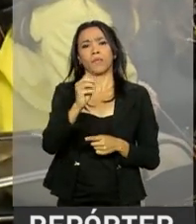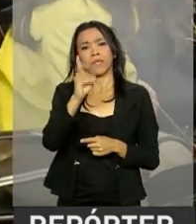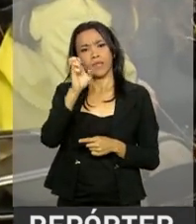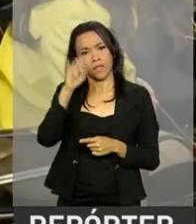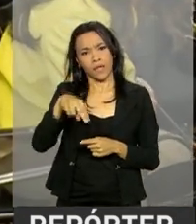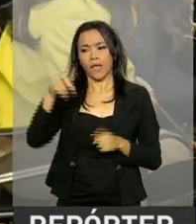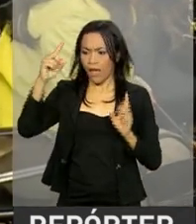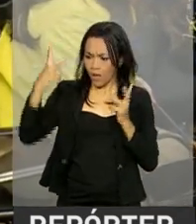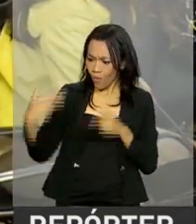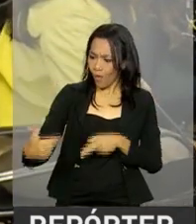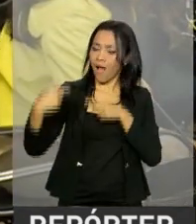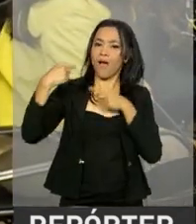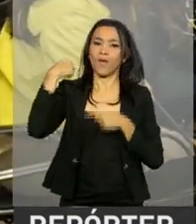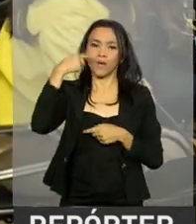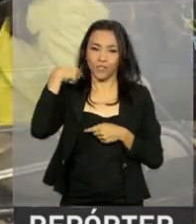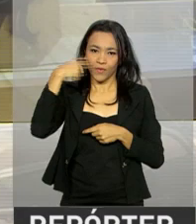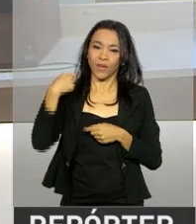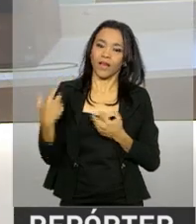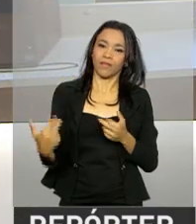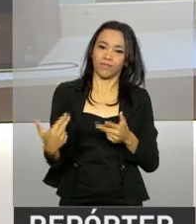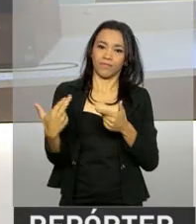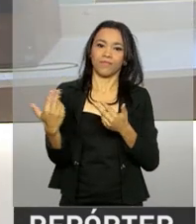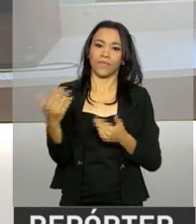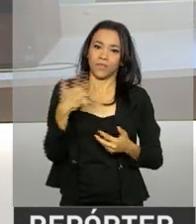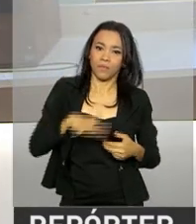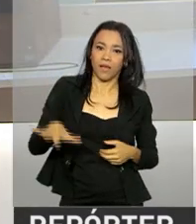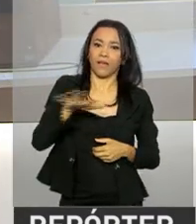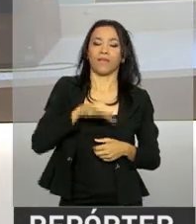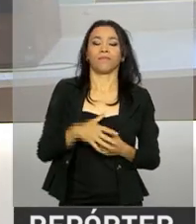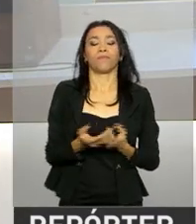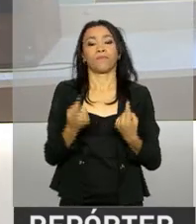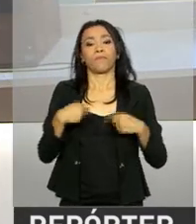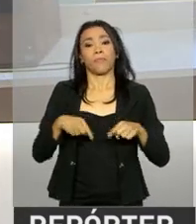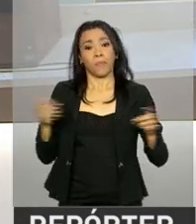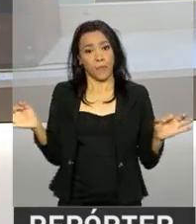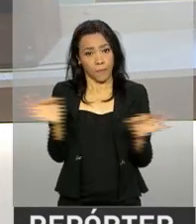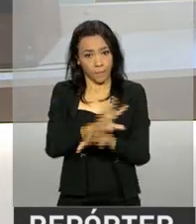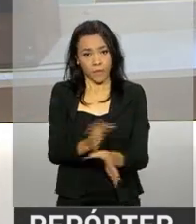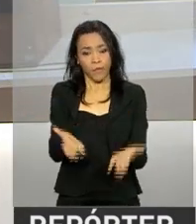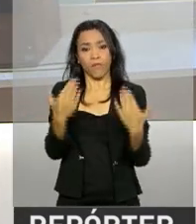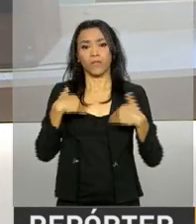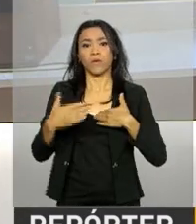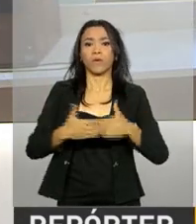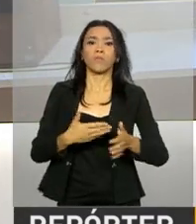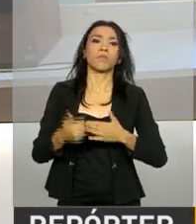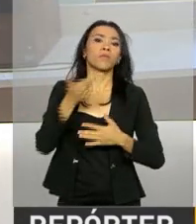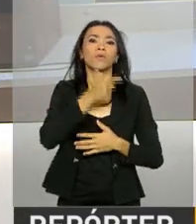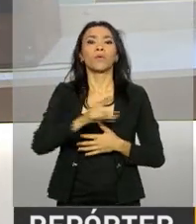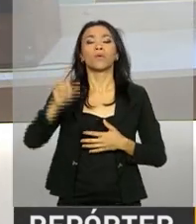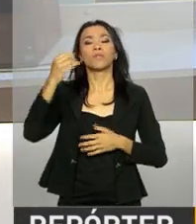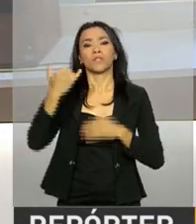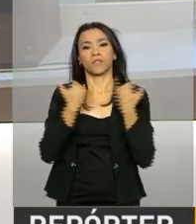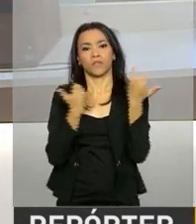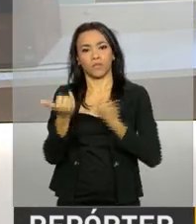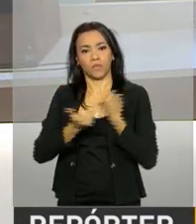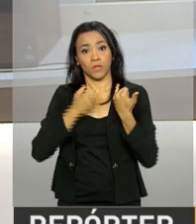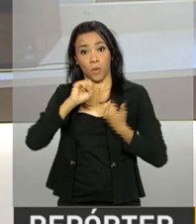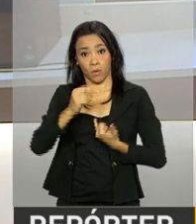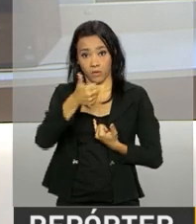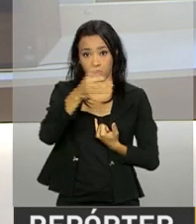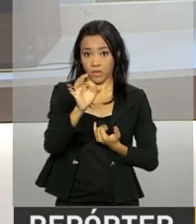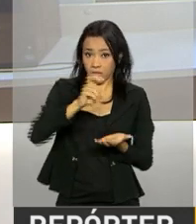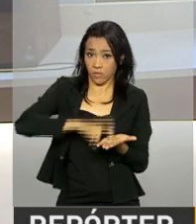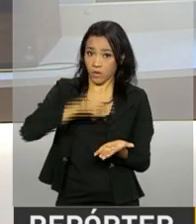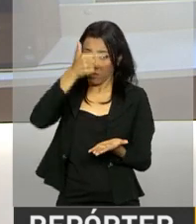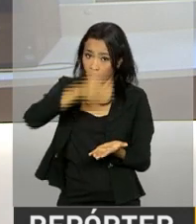advogado constitucionalista e nós ficamos por aqui podemos voltar a qualquer momento com outras informações ou às 10 da